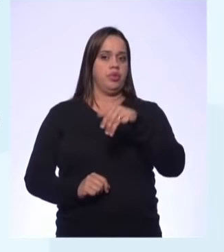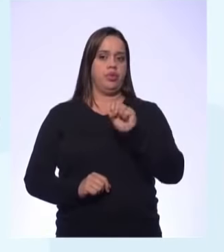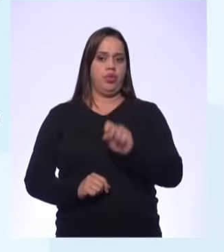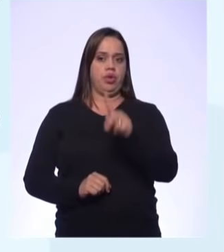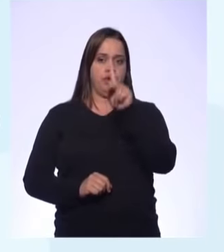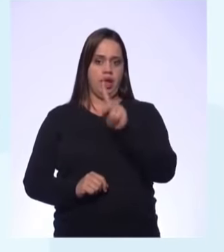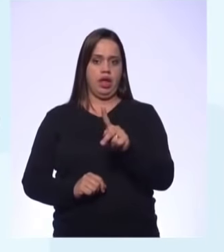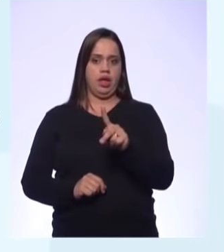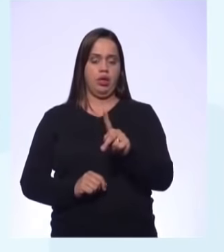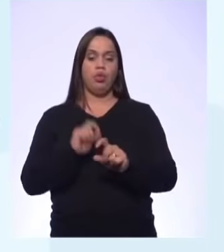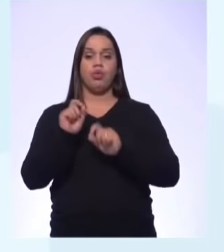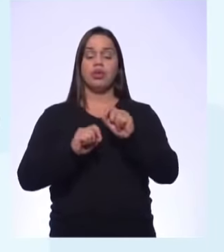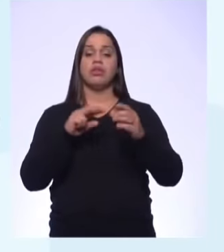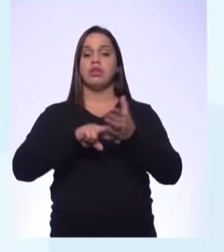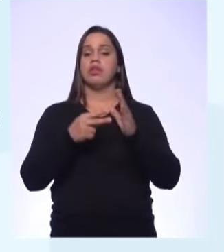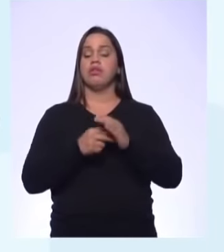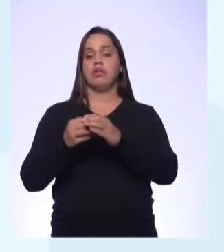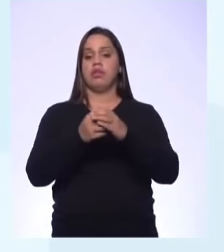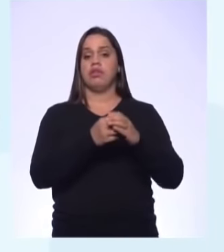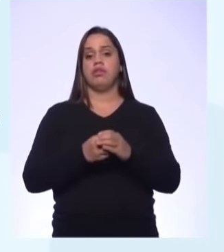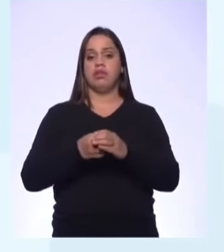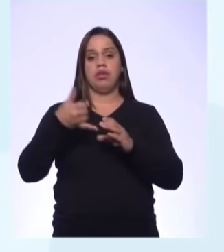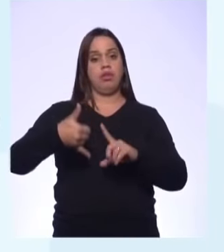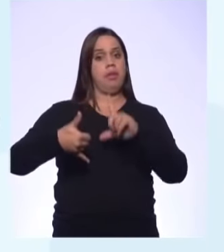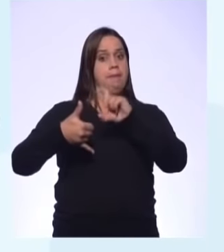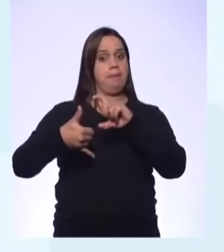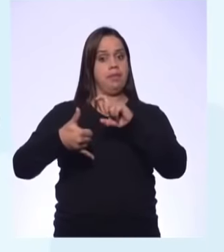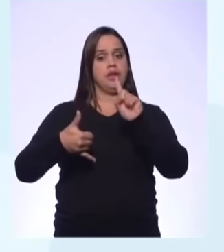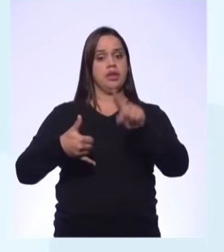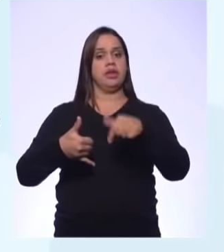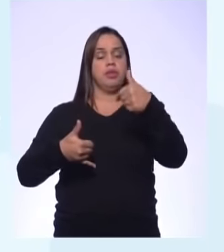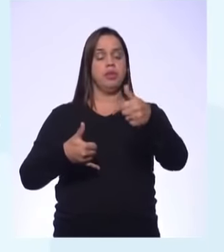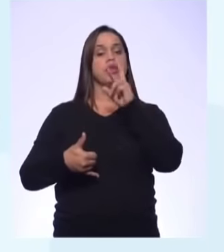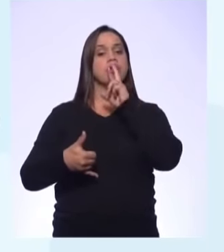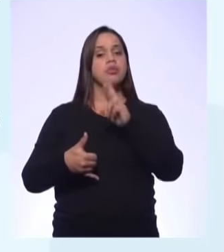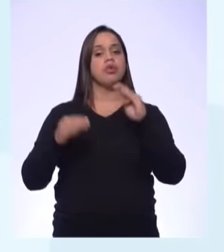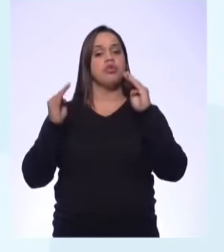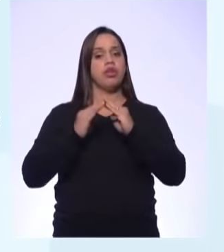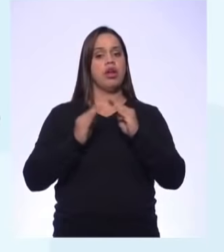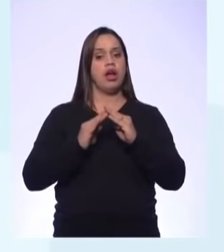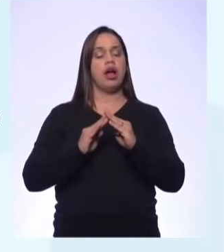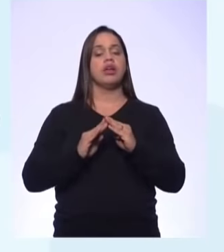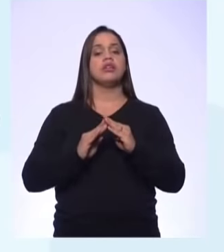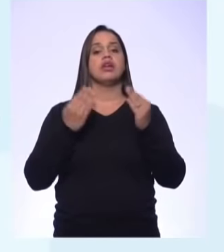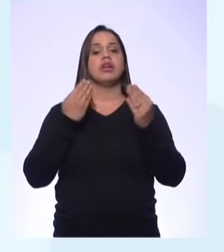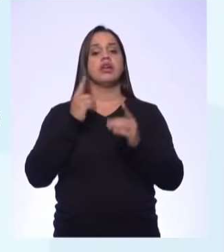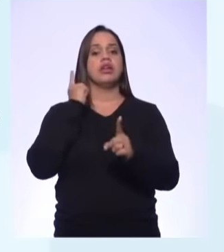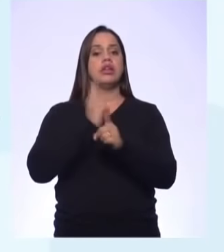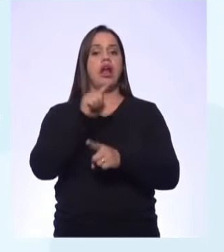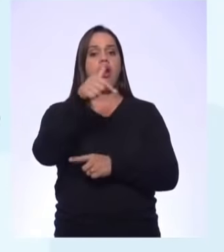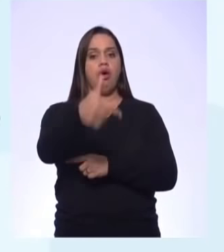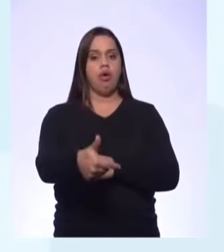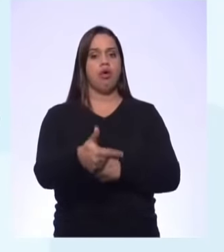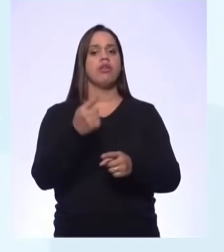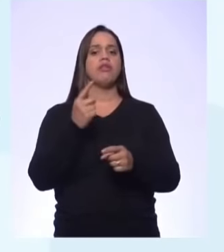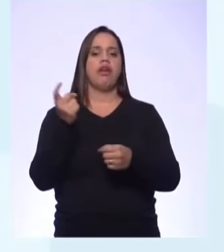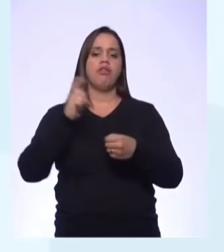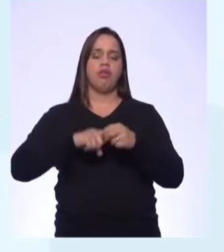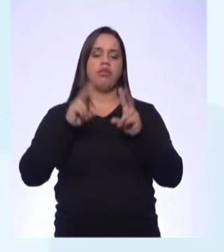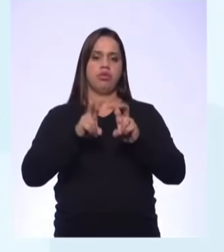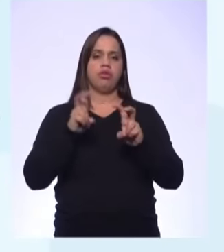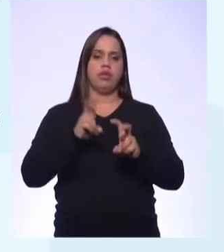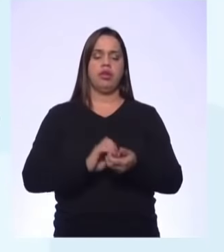mim o que são células. E você dá um print, depois você responde em casa, que nós vamos retomar esse conteúdo na próxima aula,